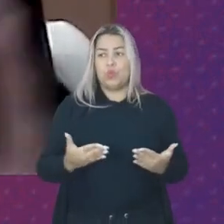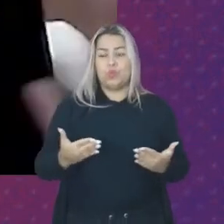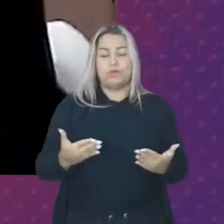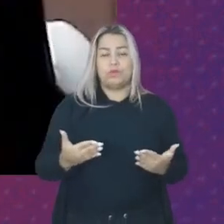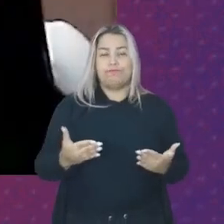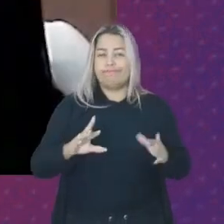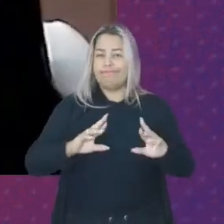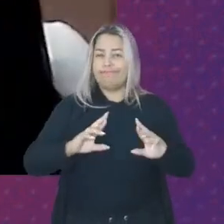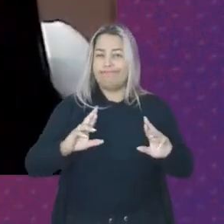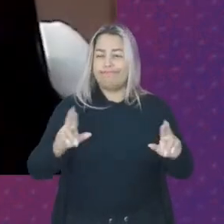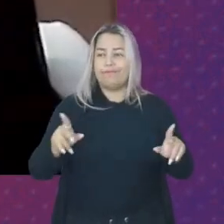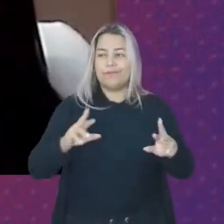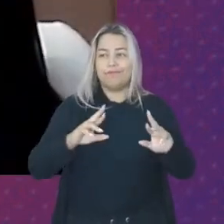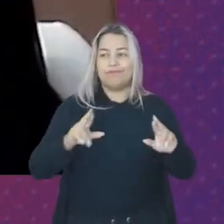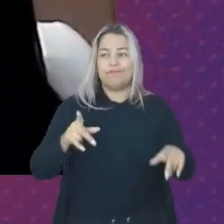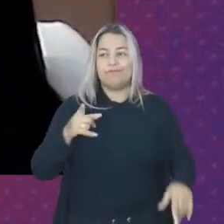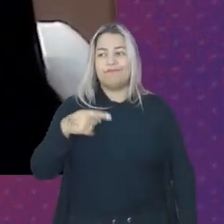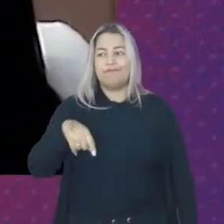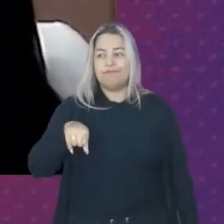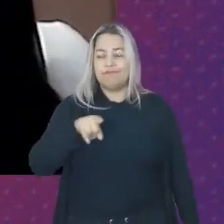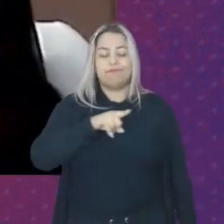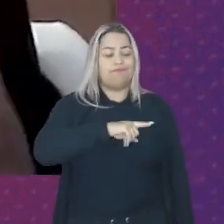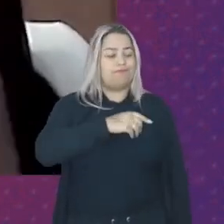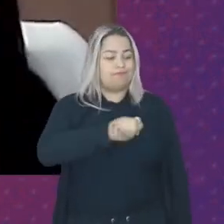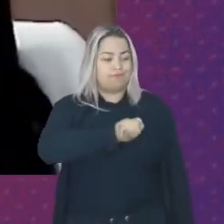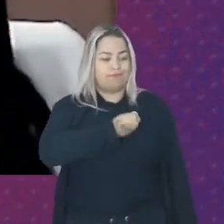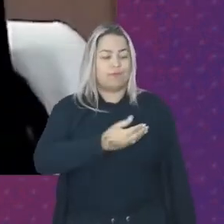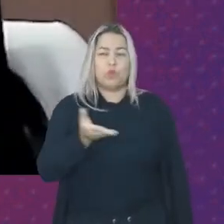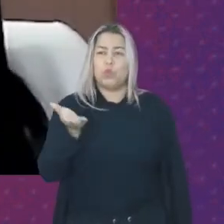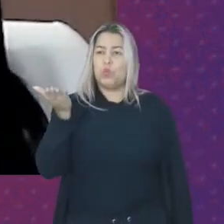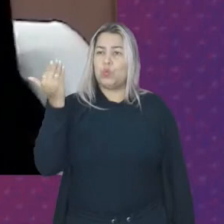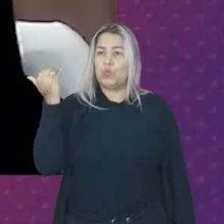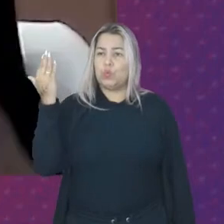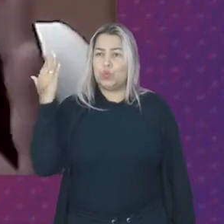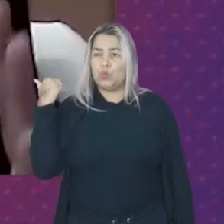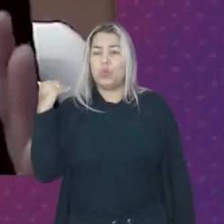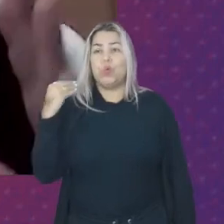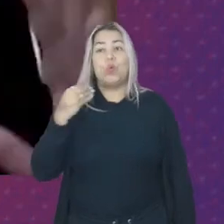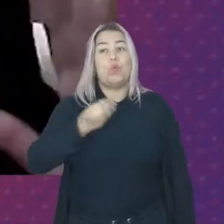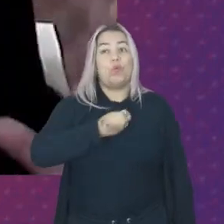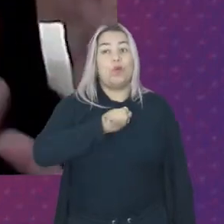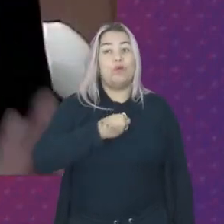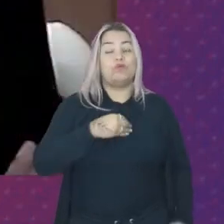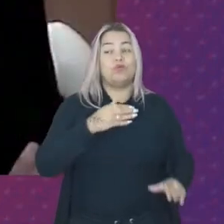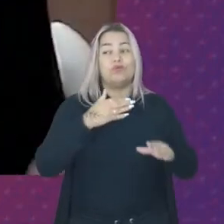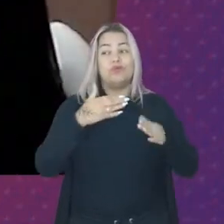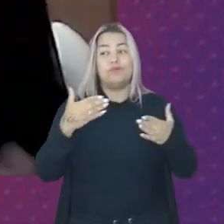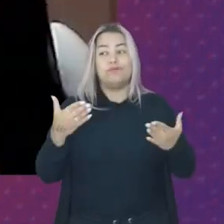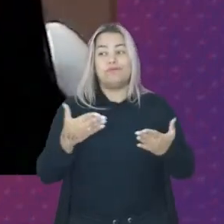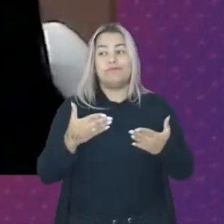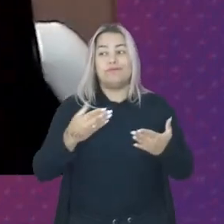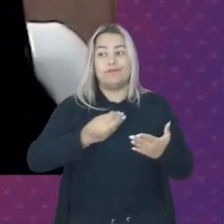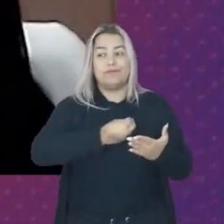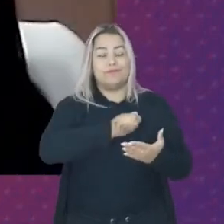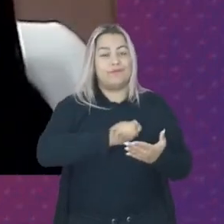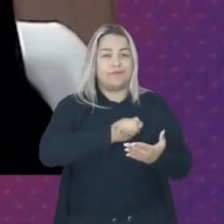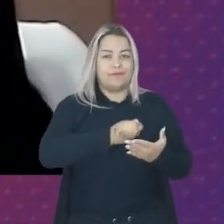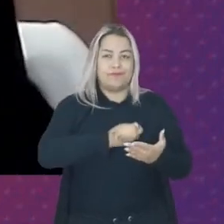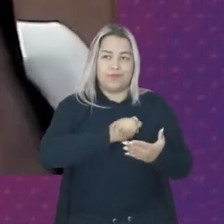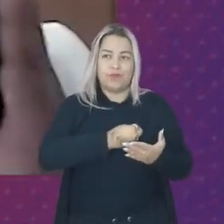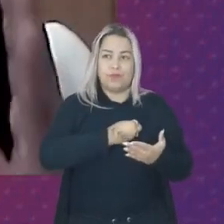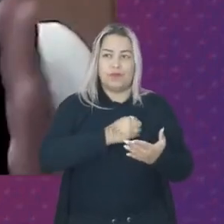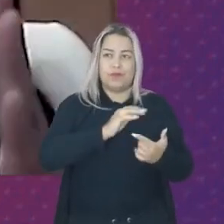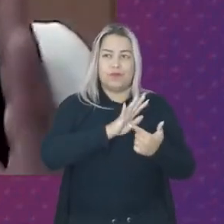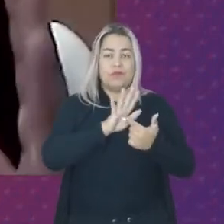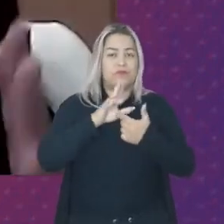muito diferente do que a gente viveu no passado. É posto, logo existo. O que você